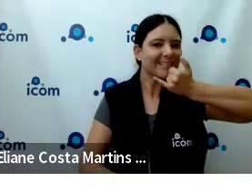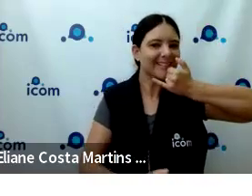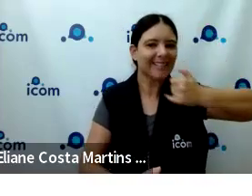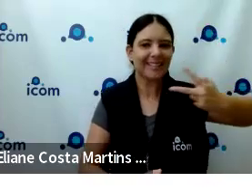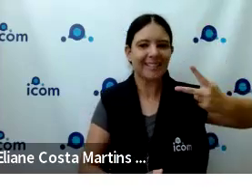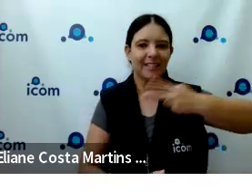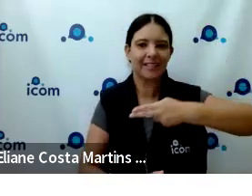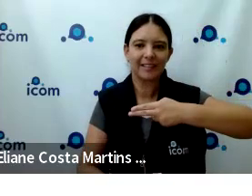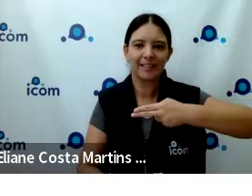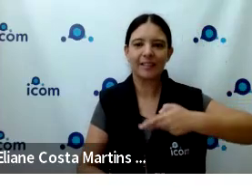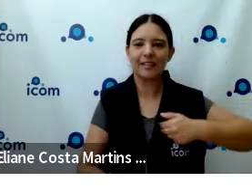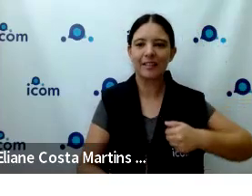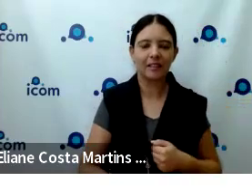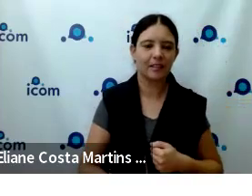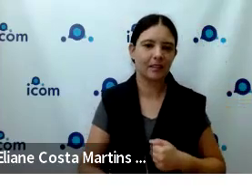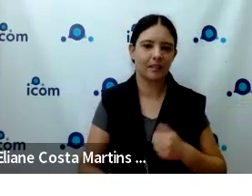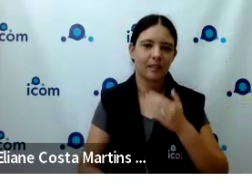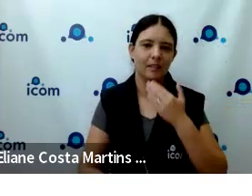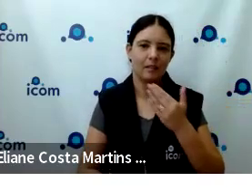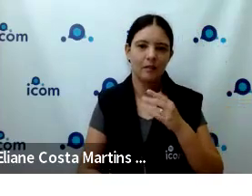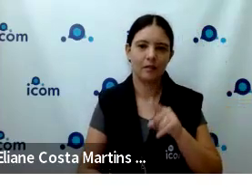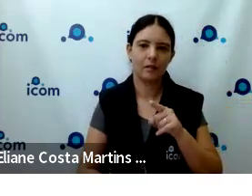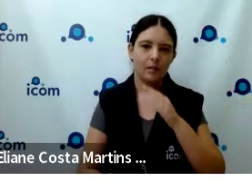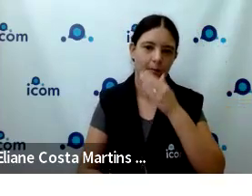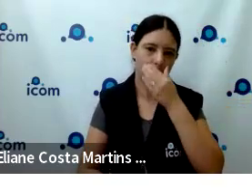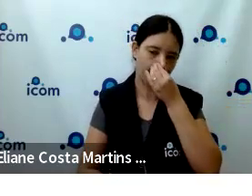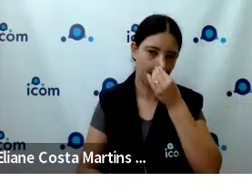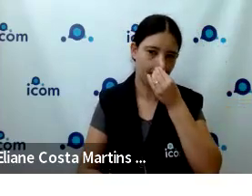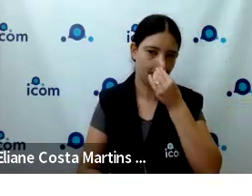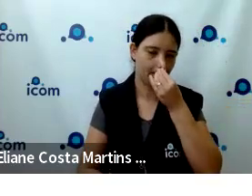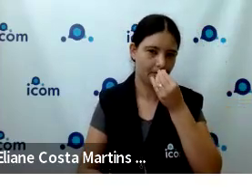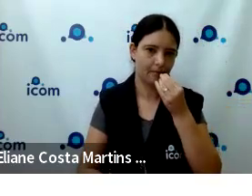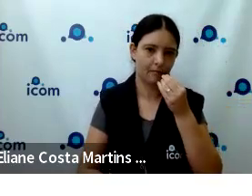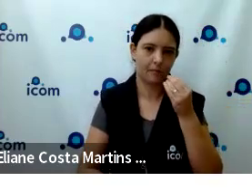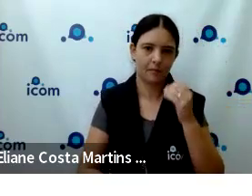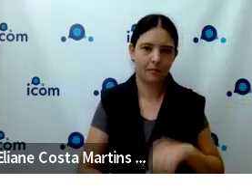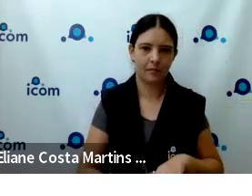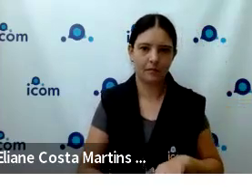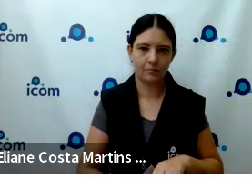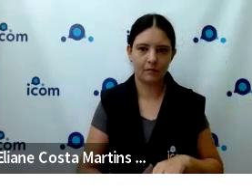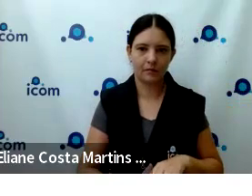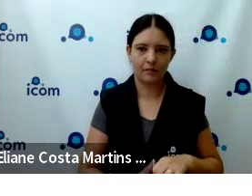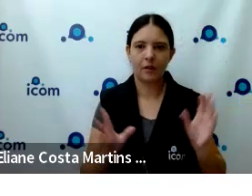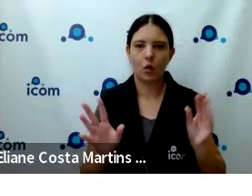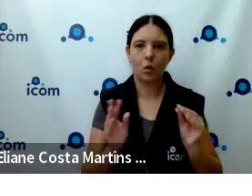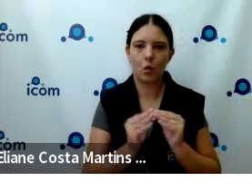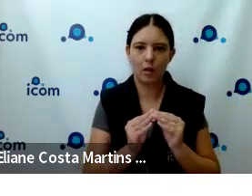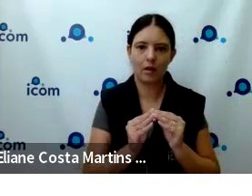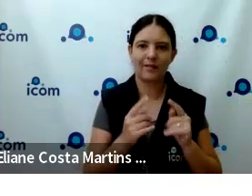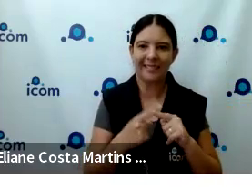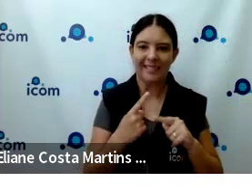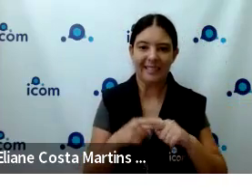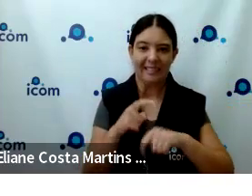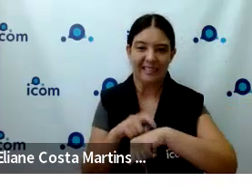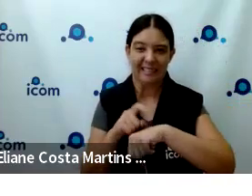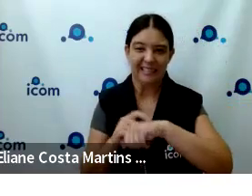vou pedir para o senhor, por gentileza, se apressar aí Para É concluir, que a o gente último já ponto aqui. ultrapassou